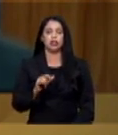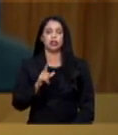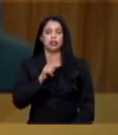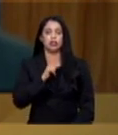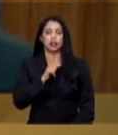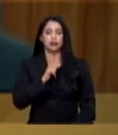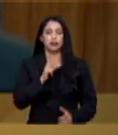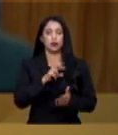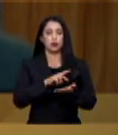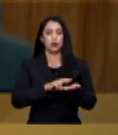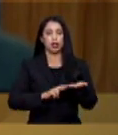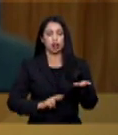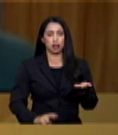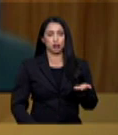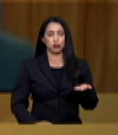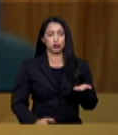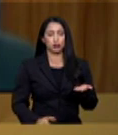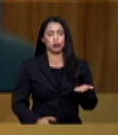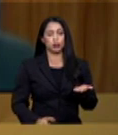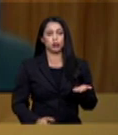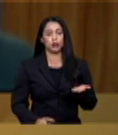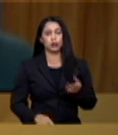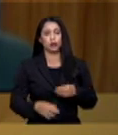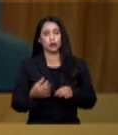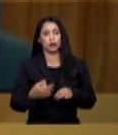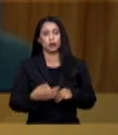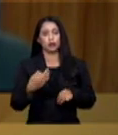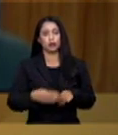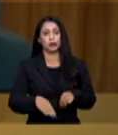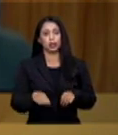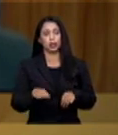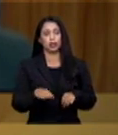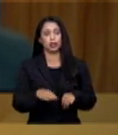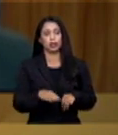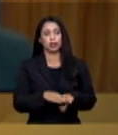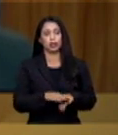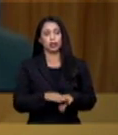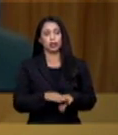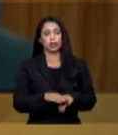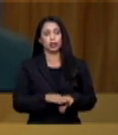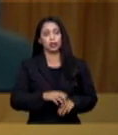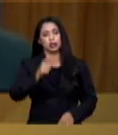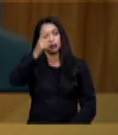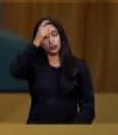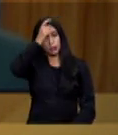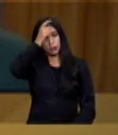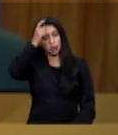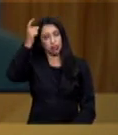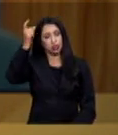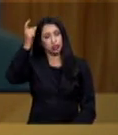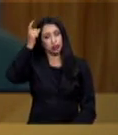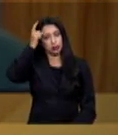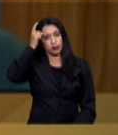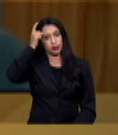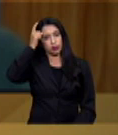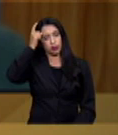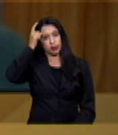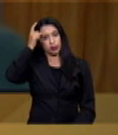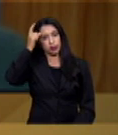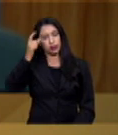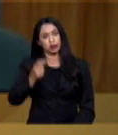3430, sob a relatoria do ministro Ricardo